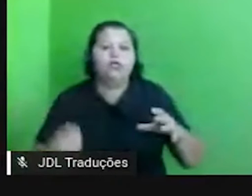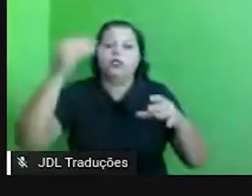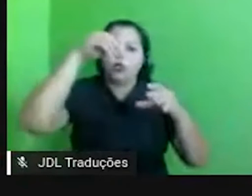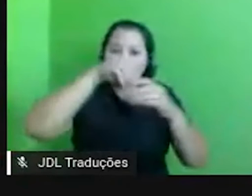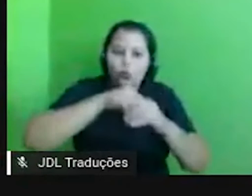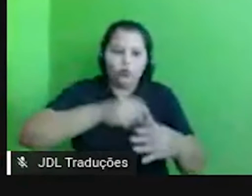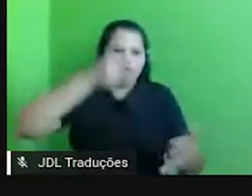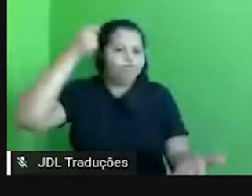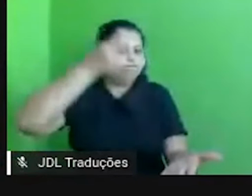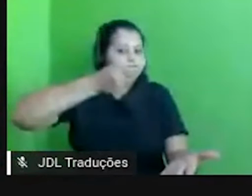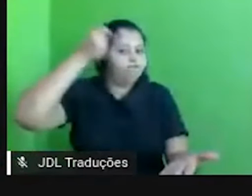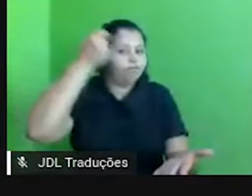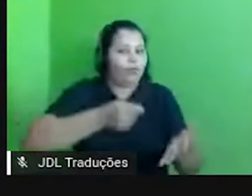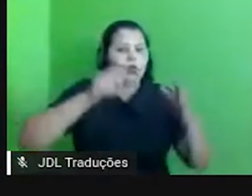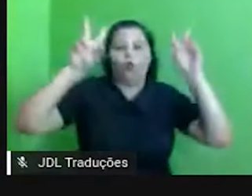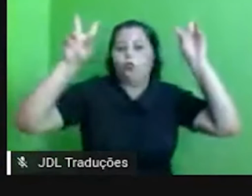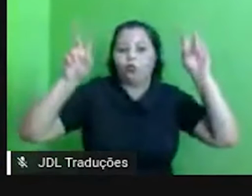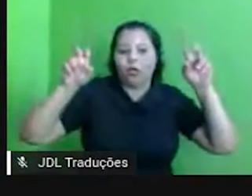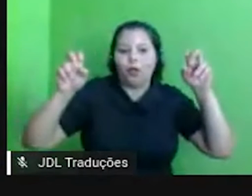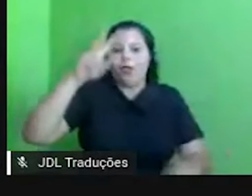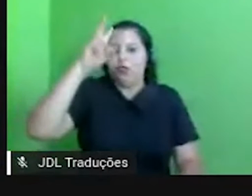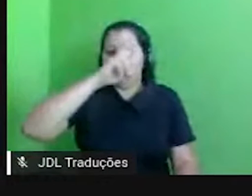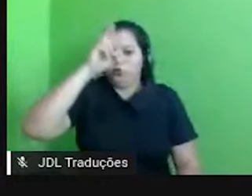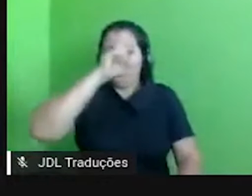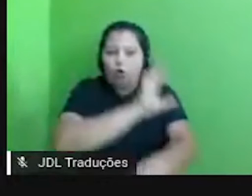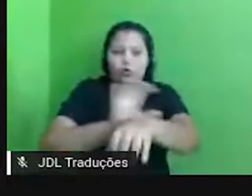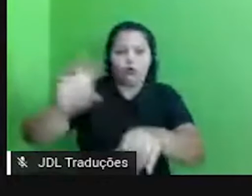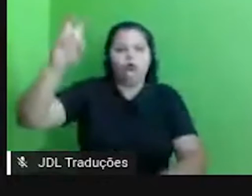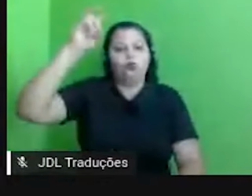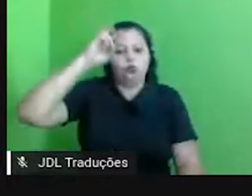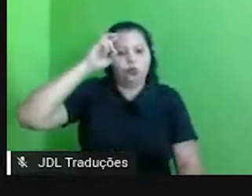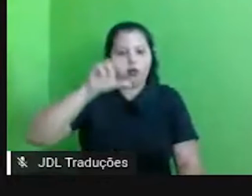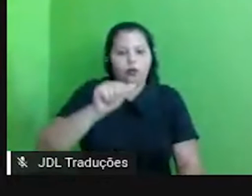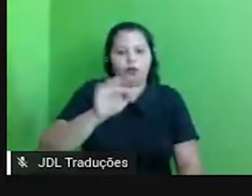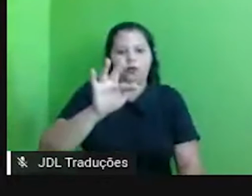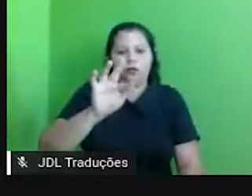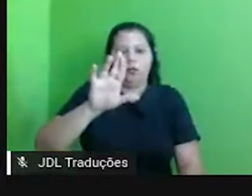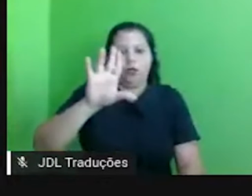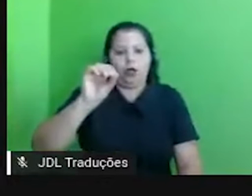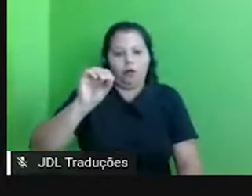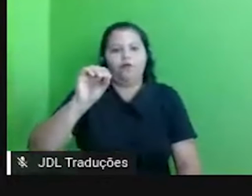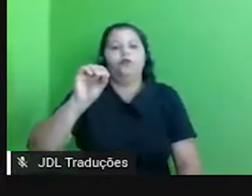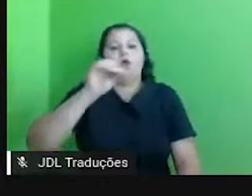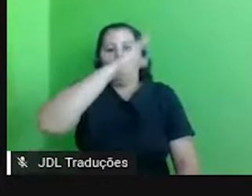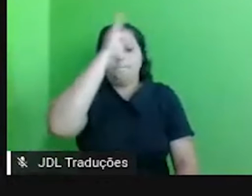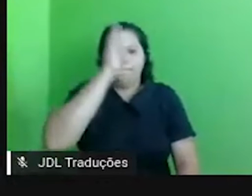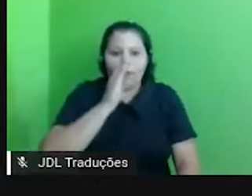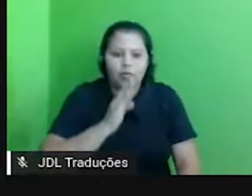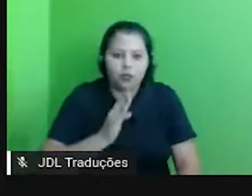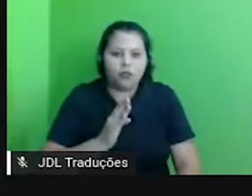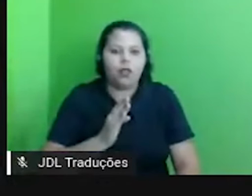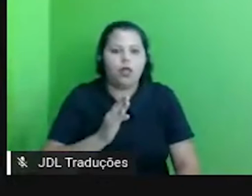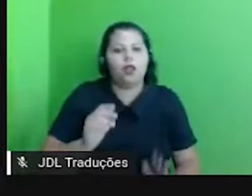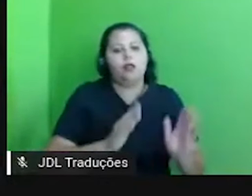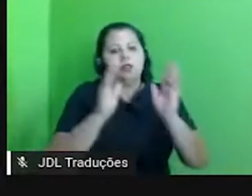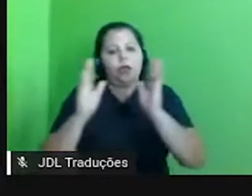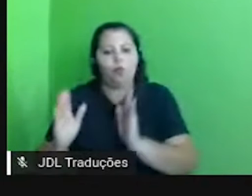da temática história e cultura afro-brasileira e aí no primeiro momento as o brasileira E aí